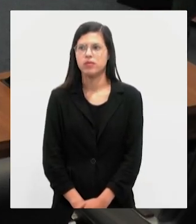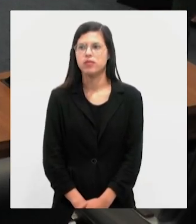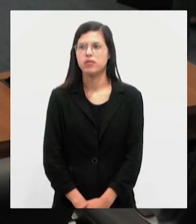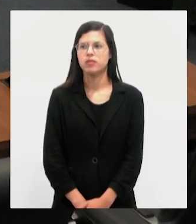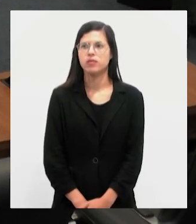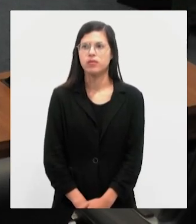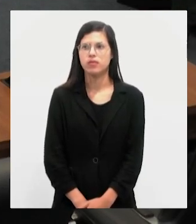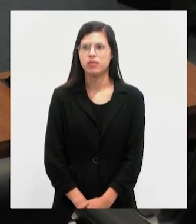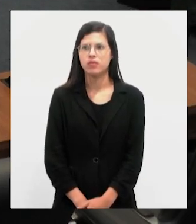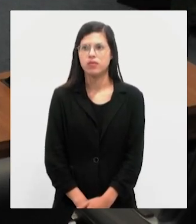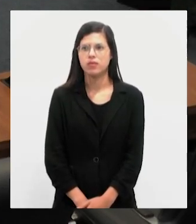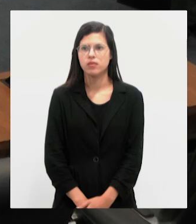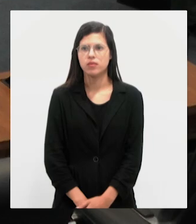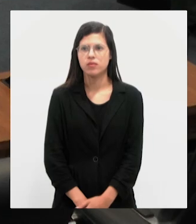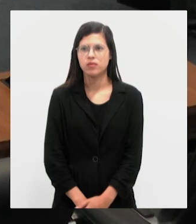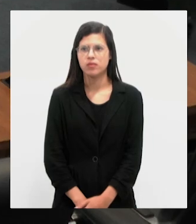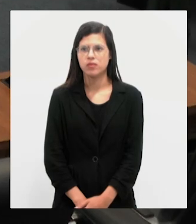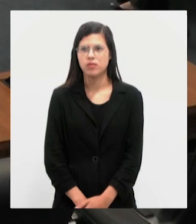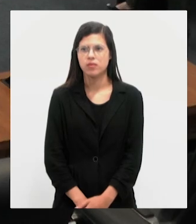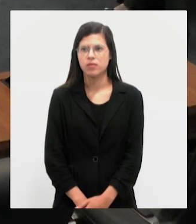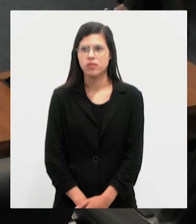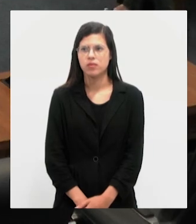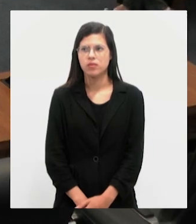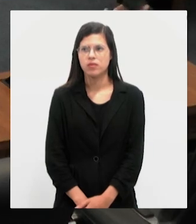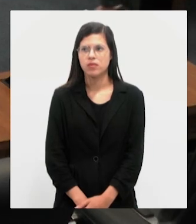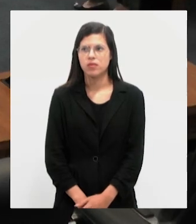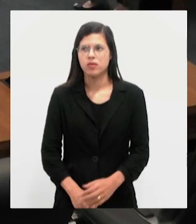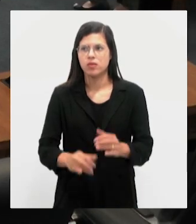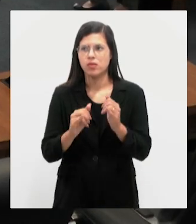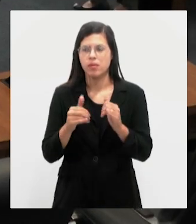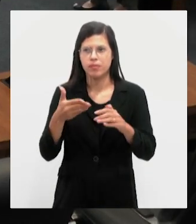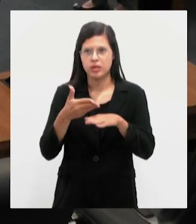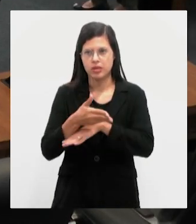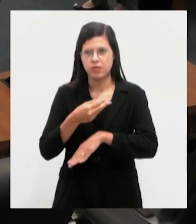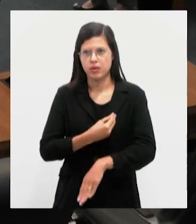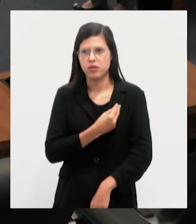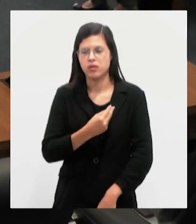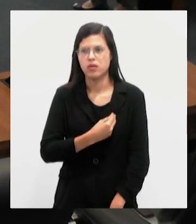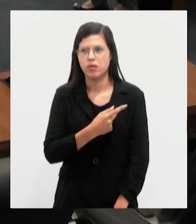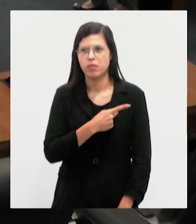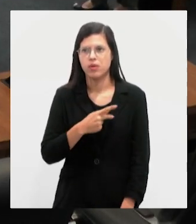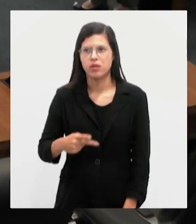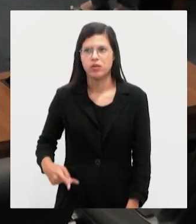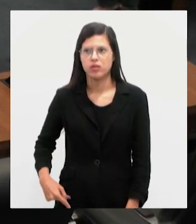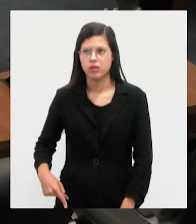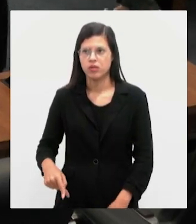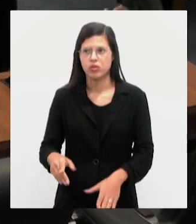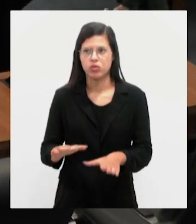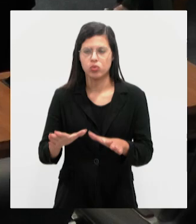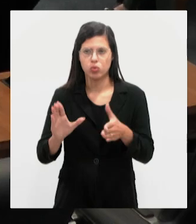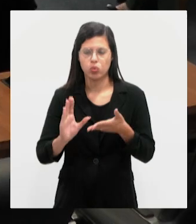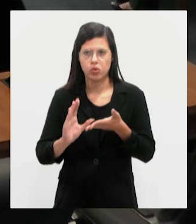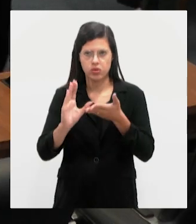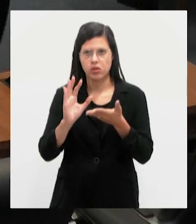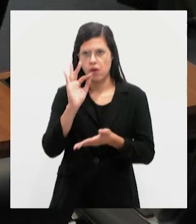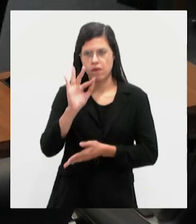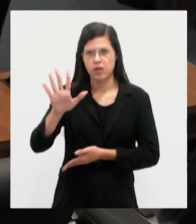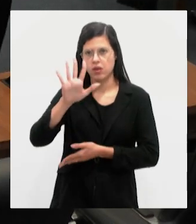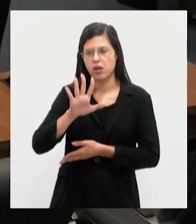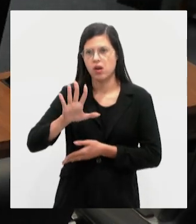Quero anunciar entre nós a presença do presidente do Conselho Federal da Ordem dos Músicos do Brasil,